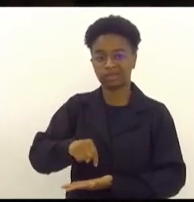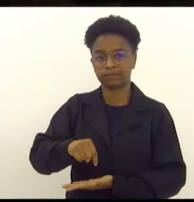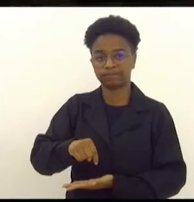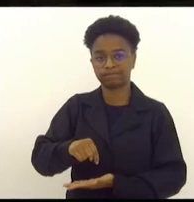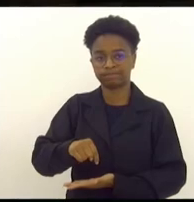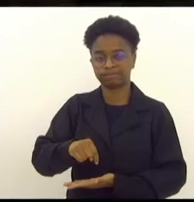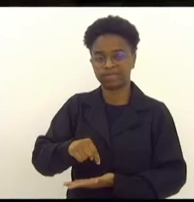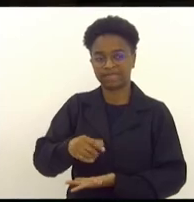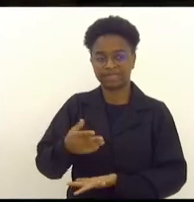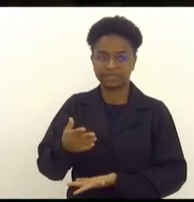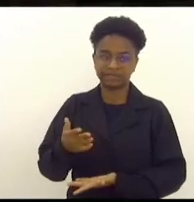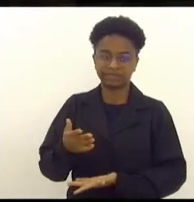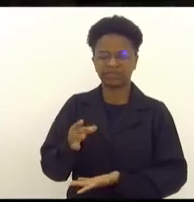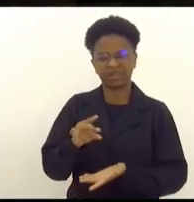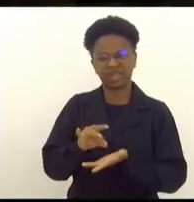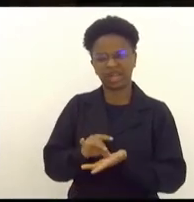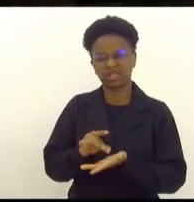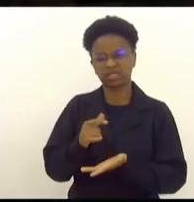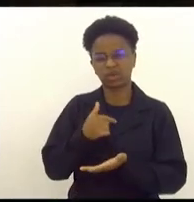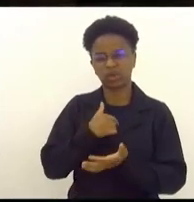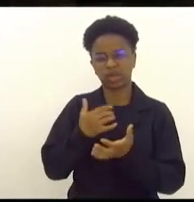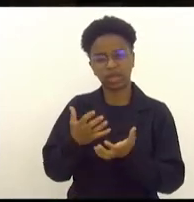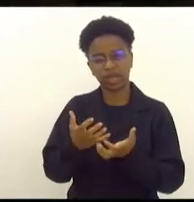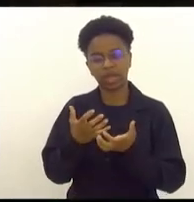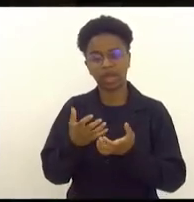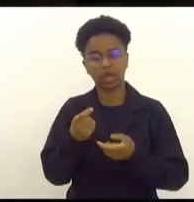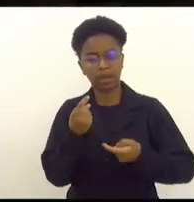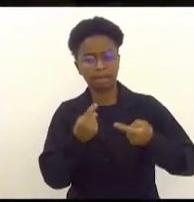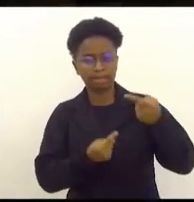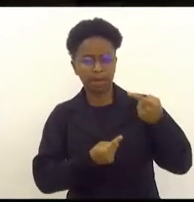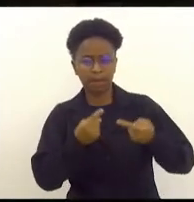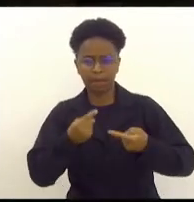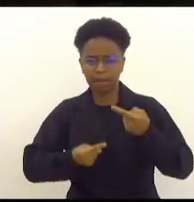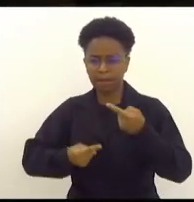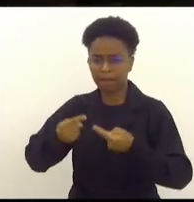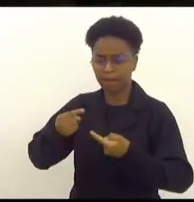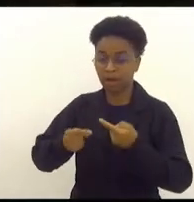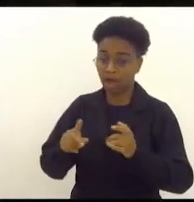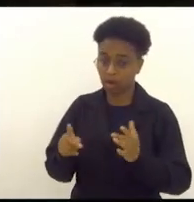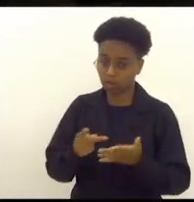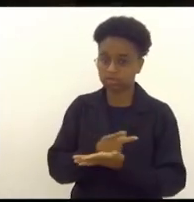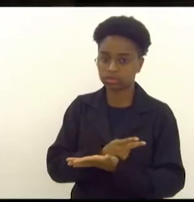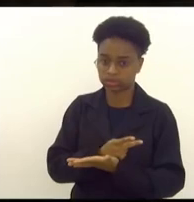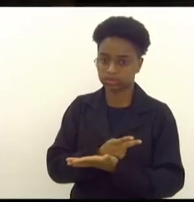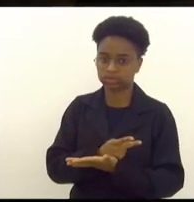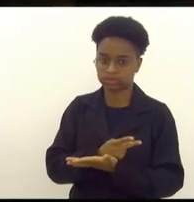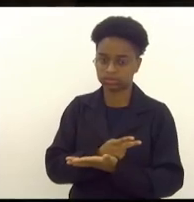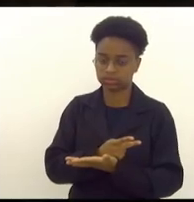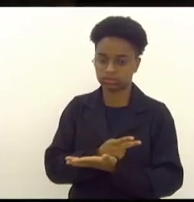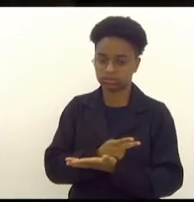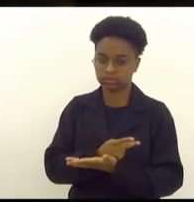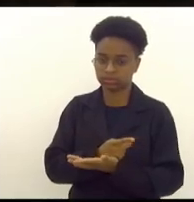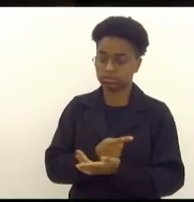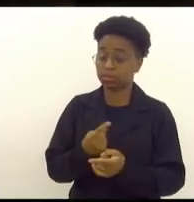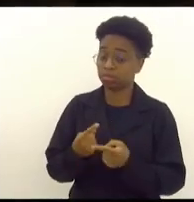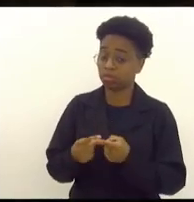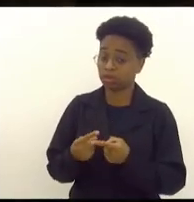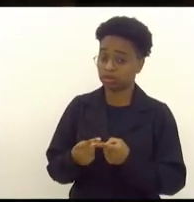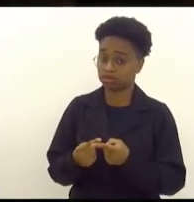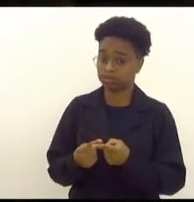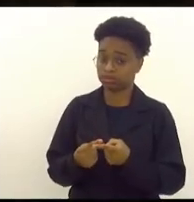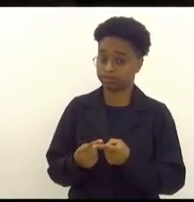contrário eu quero até que o debate político aconteça por que seu presidente